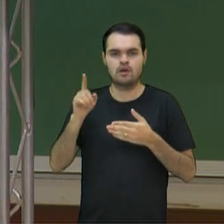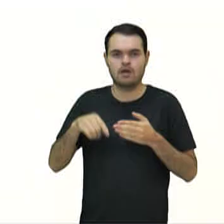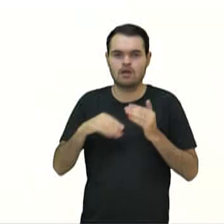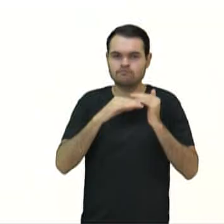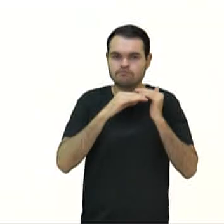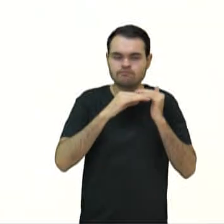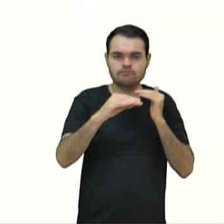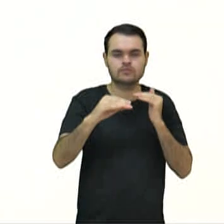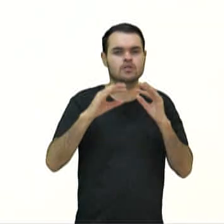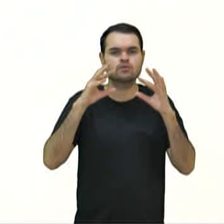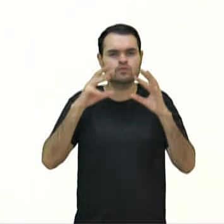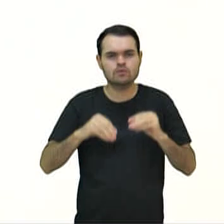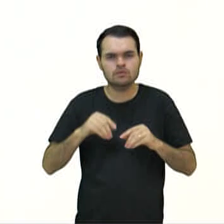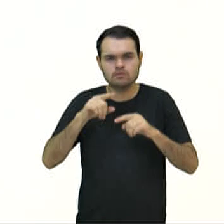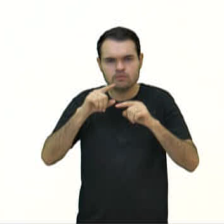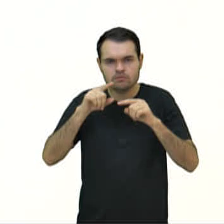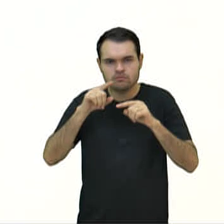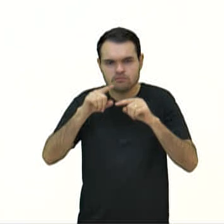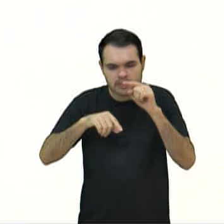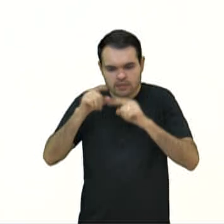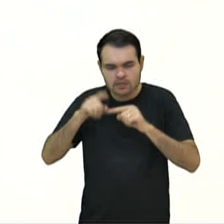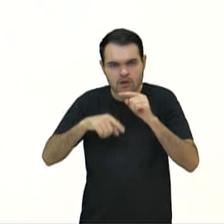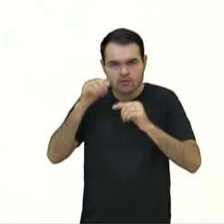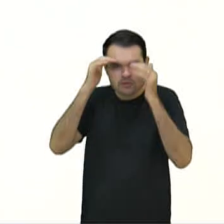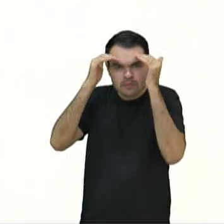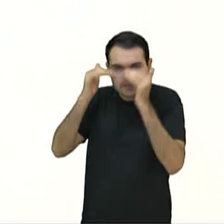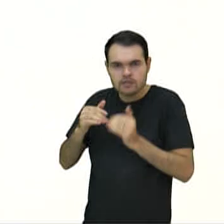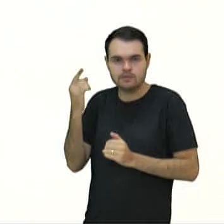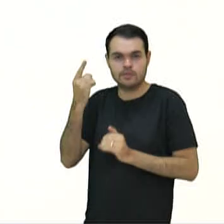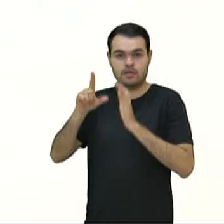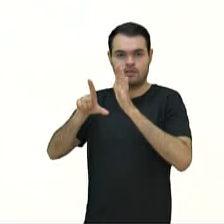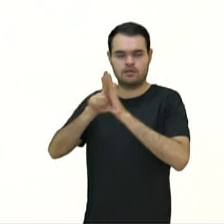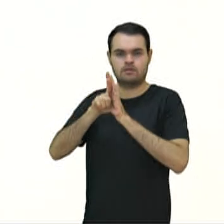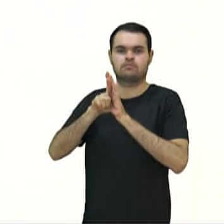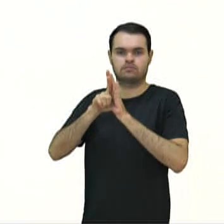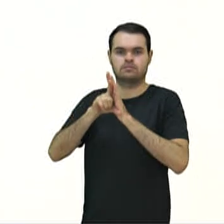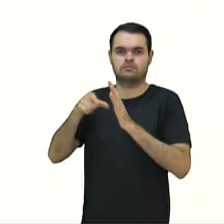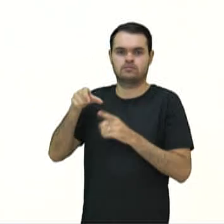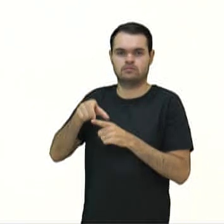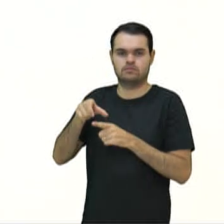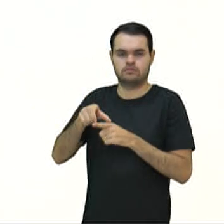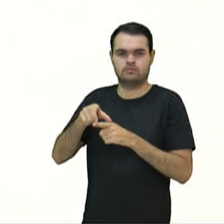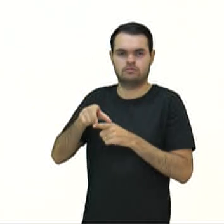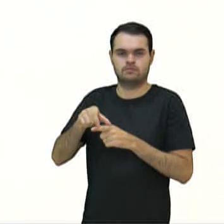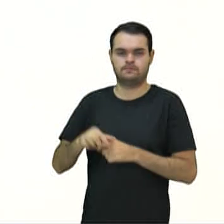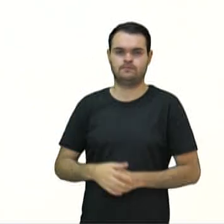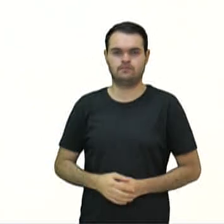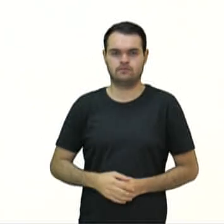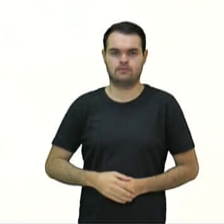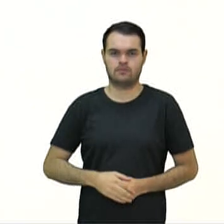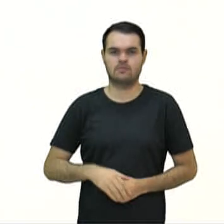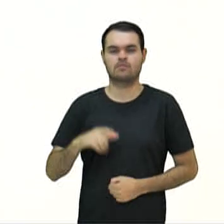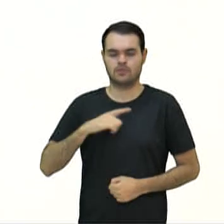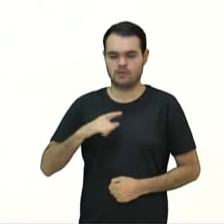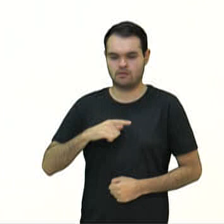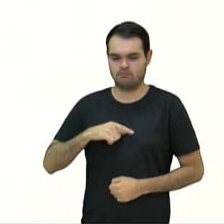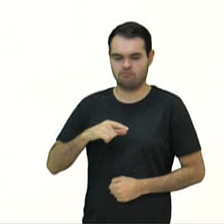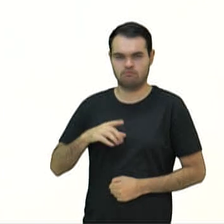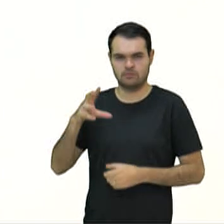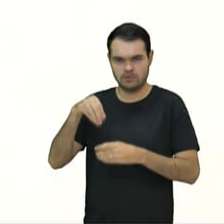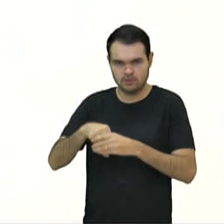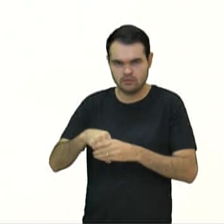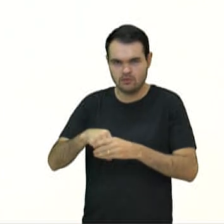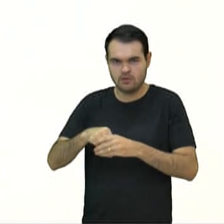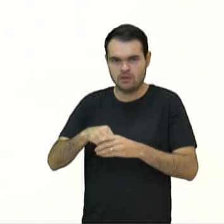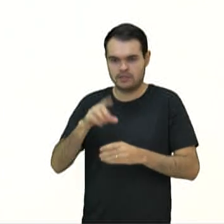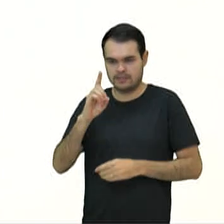material que obedece à primeira lei de Ohm. Isto é, ao ser submetido às variações de voltagem,